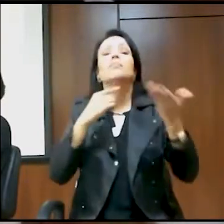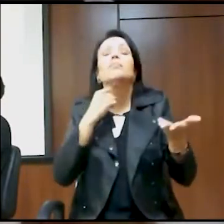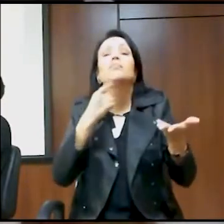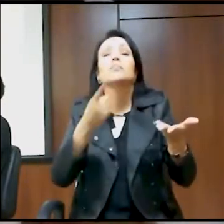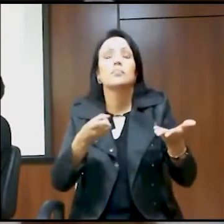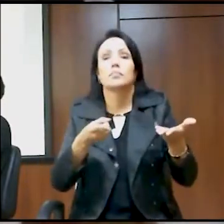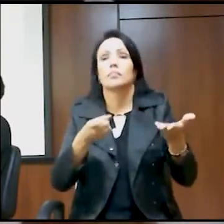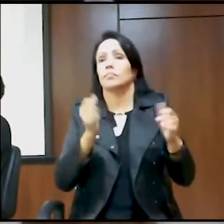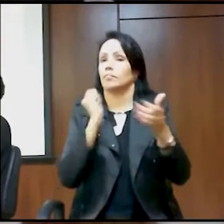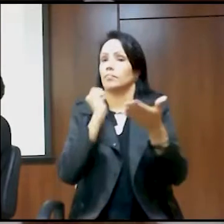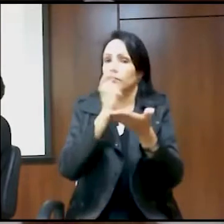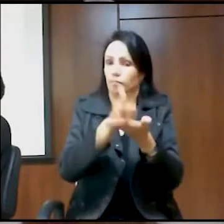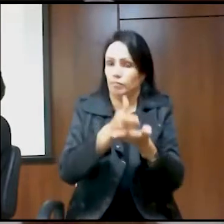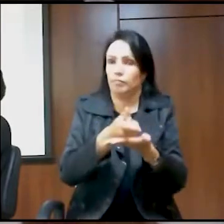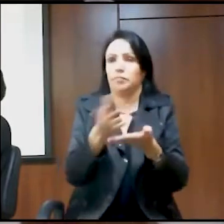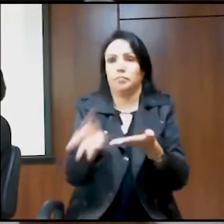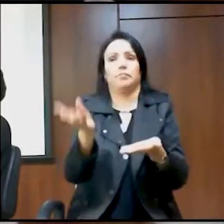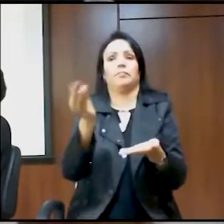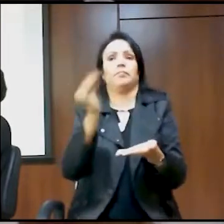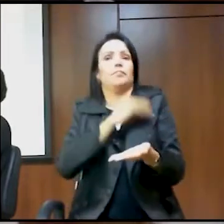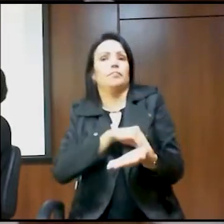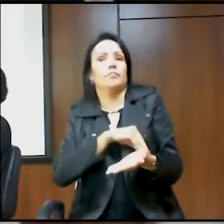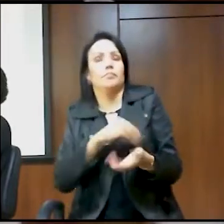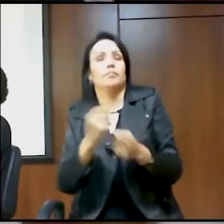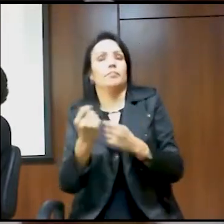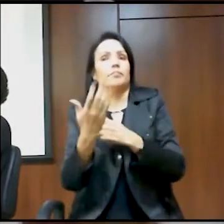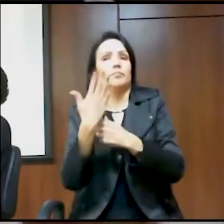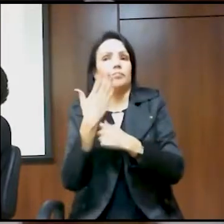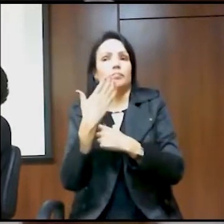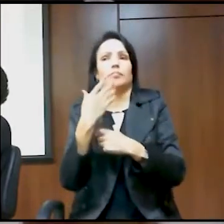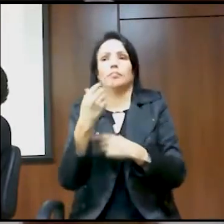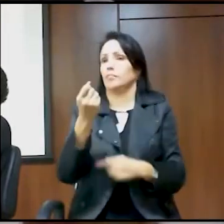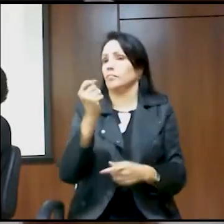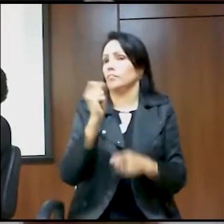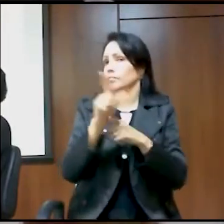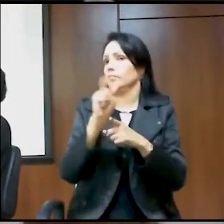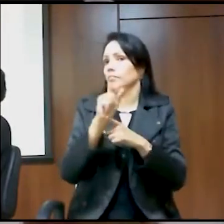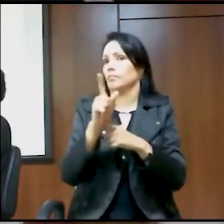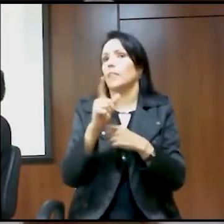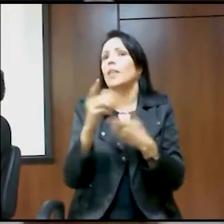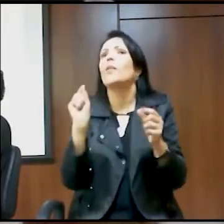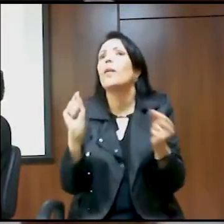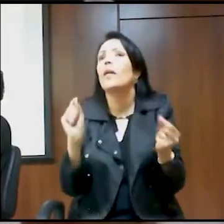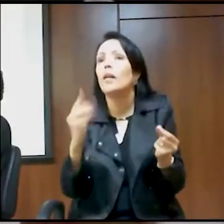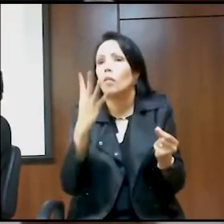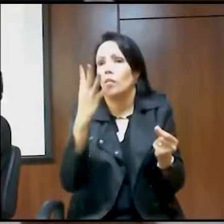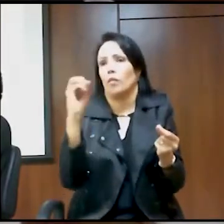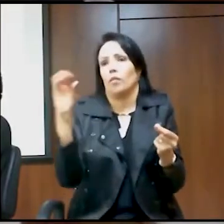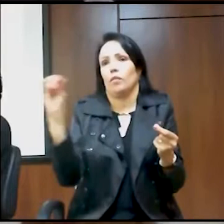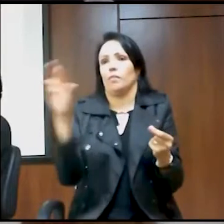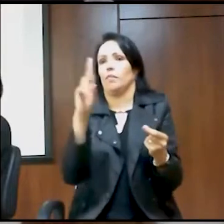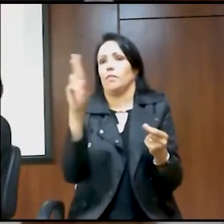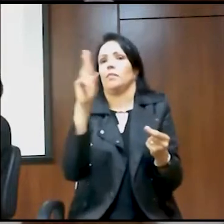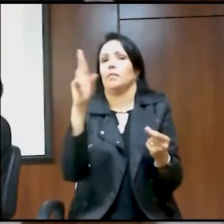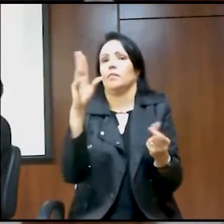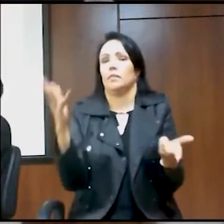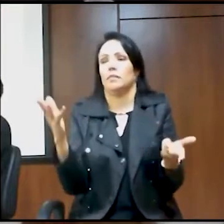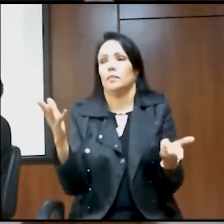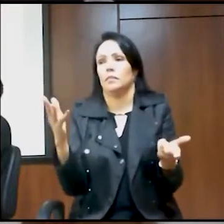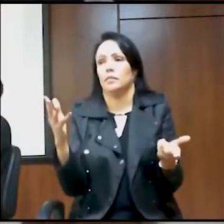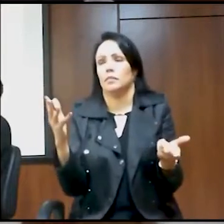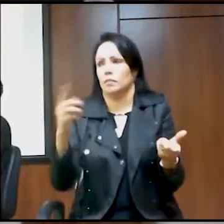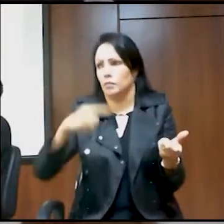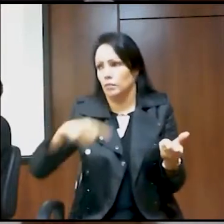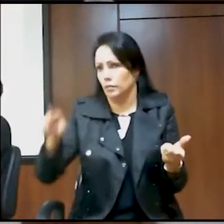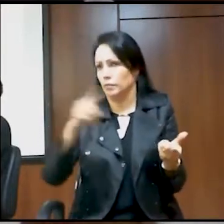pagar para quem vai receber o auxílio aluguel a vergonha, né, de R$400. Nós, né, do Movimento de Moradia, participando